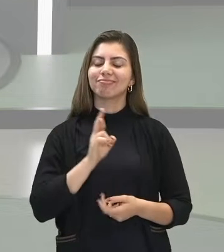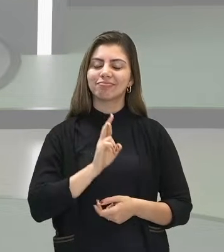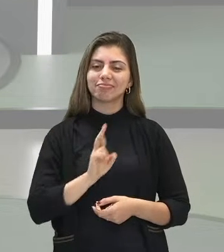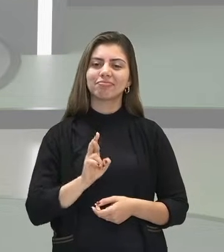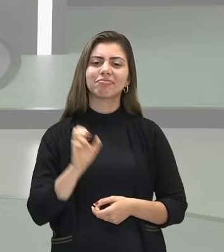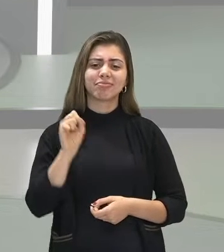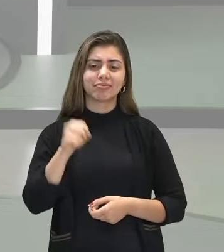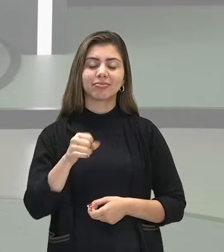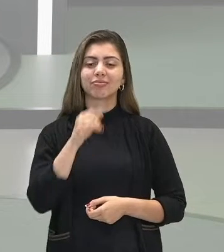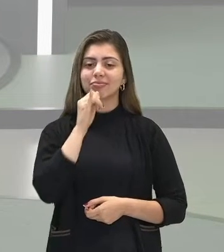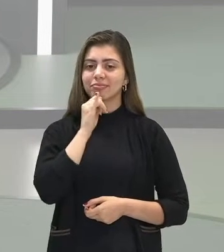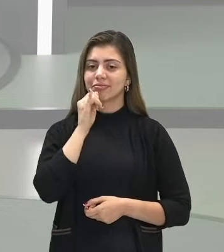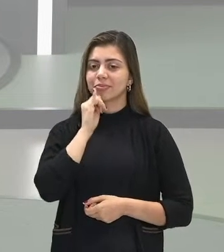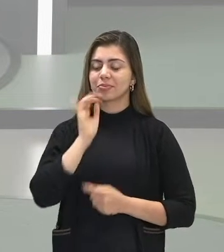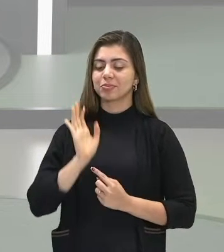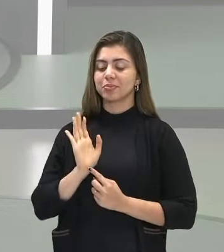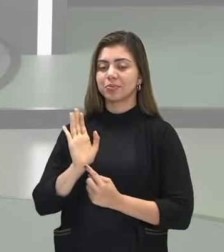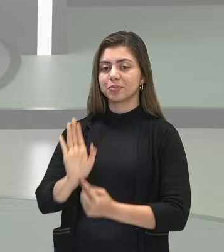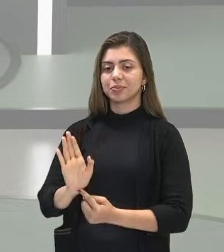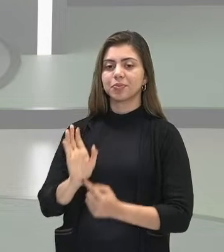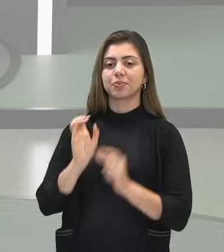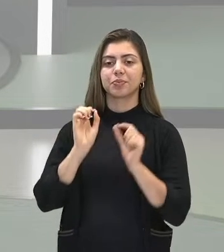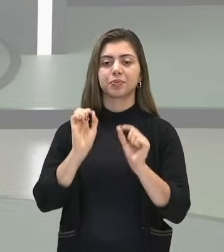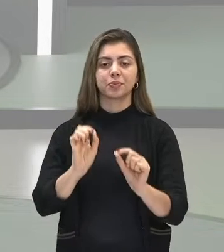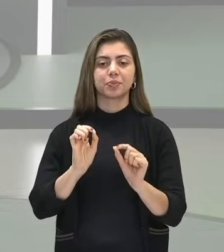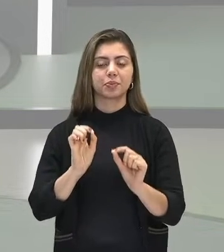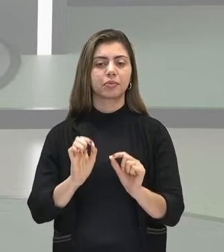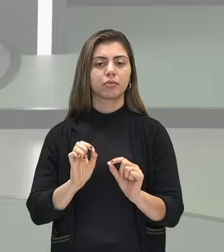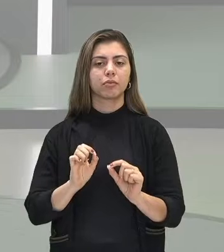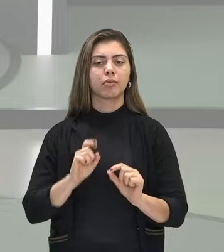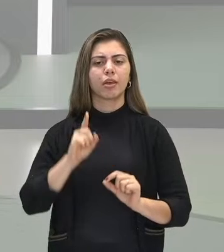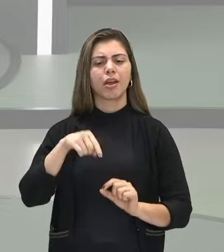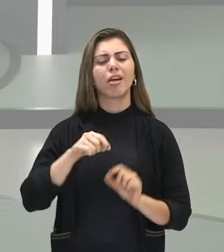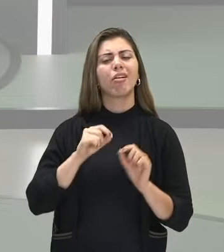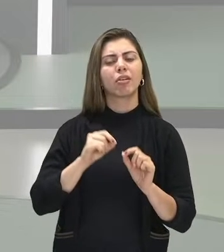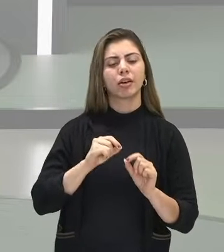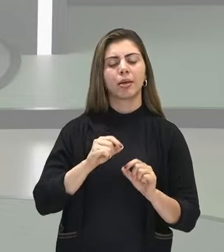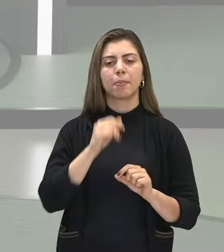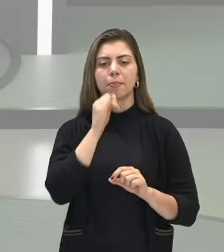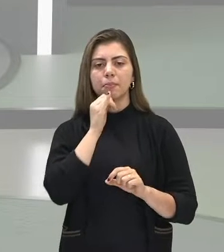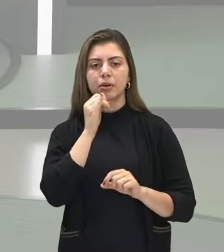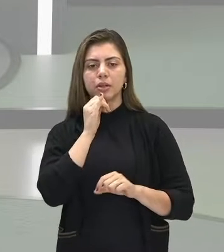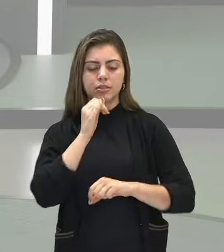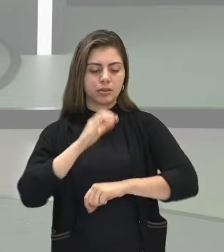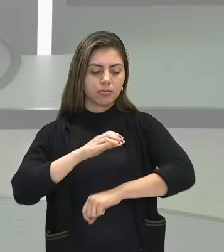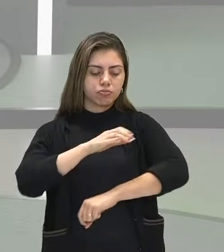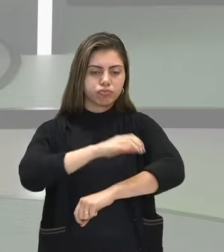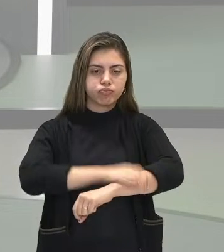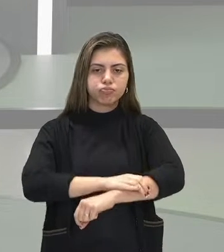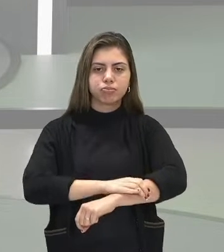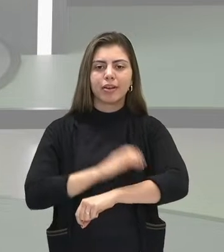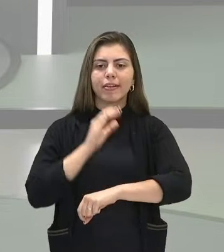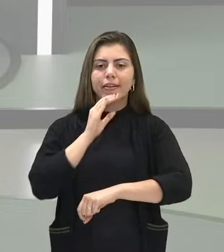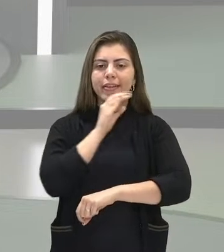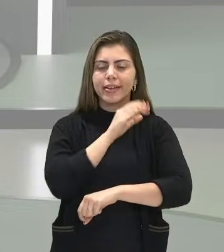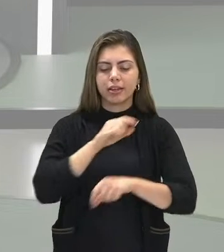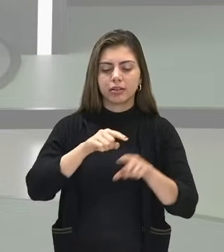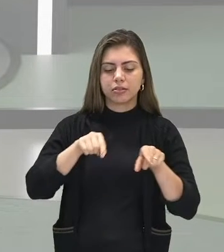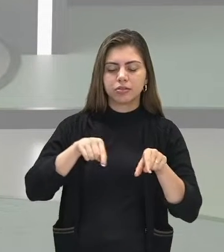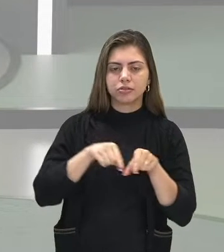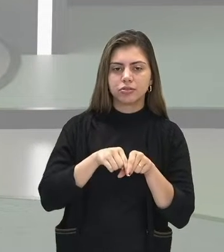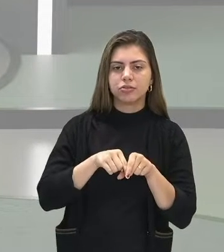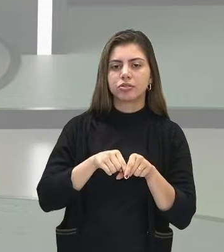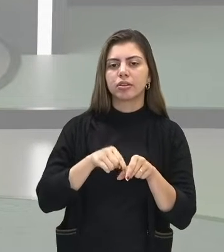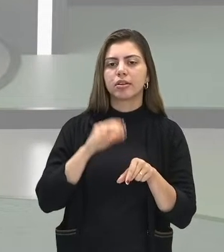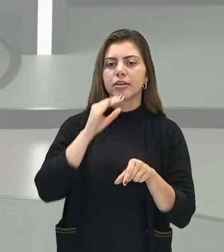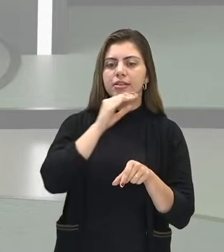exemplo para vocês, que são as compressas quentes e